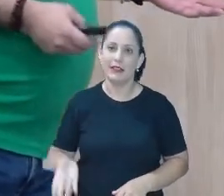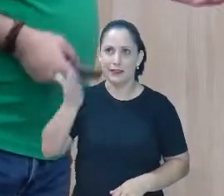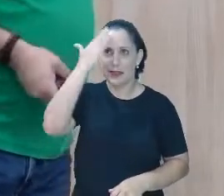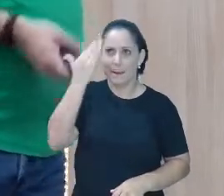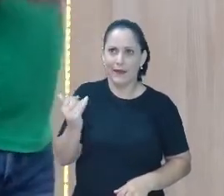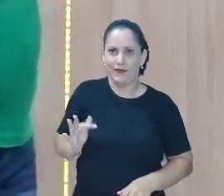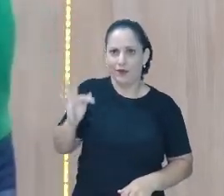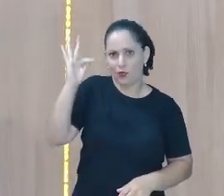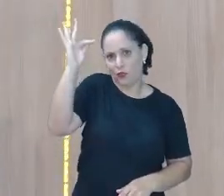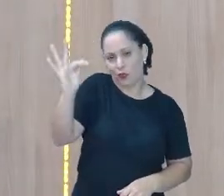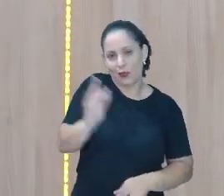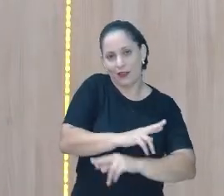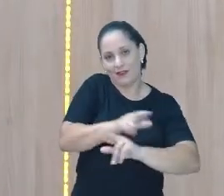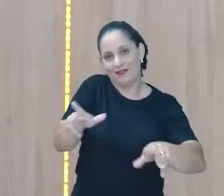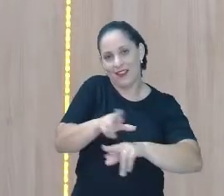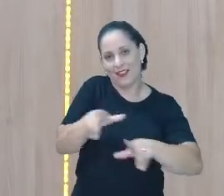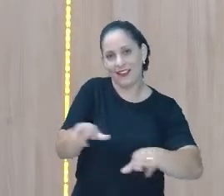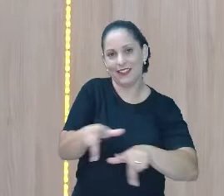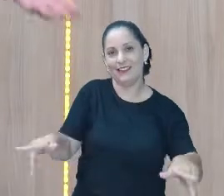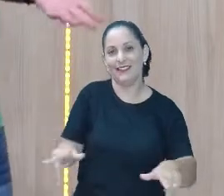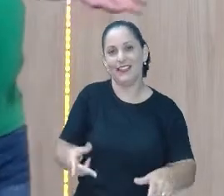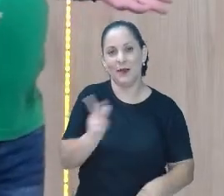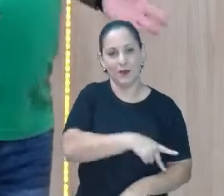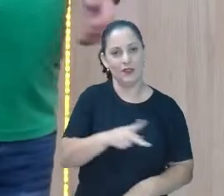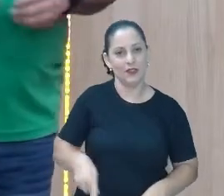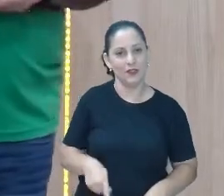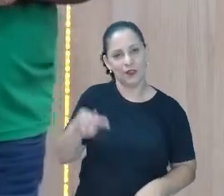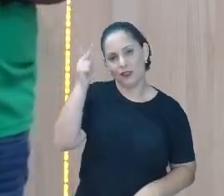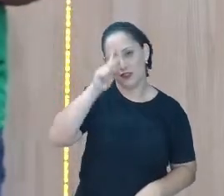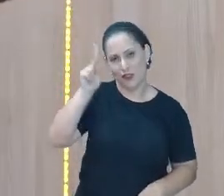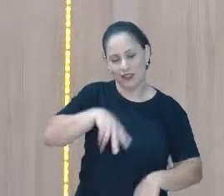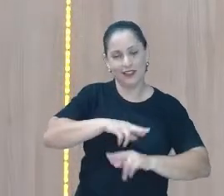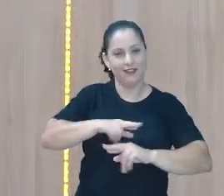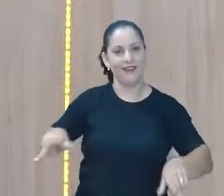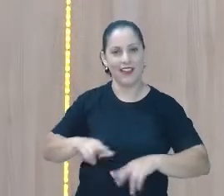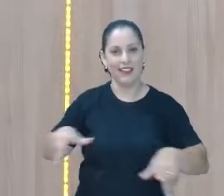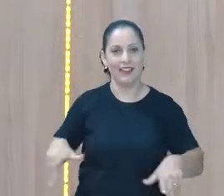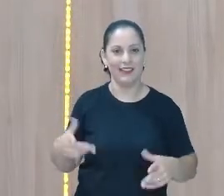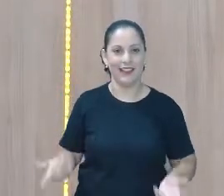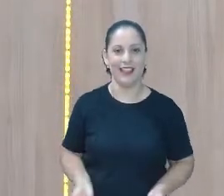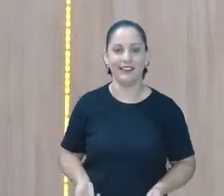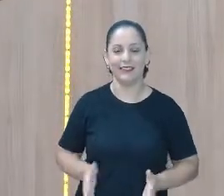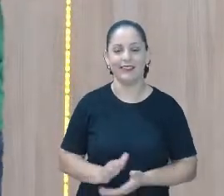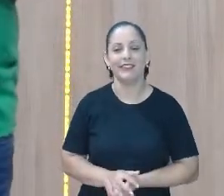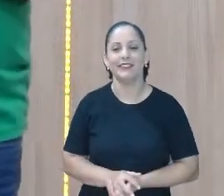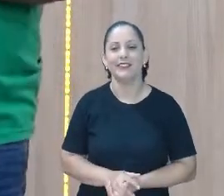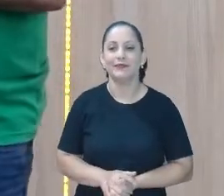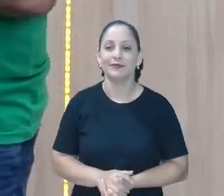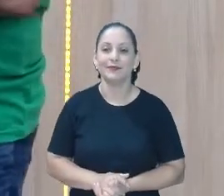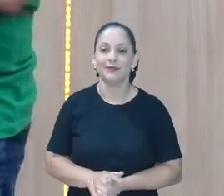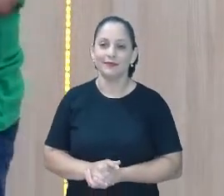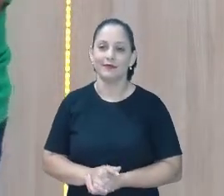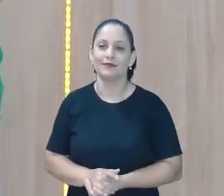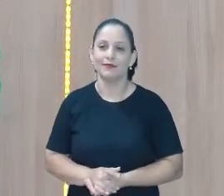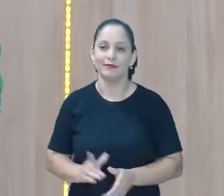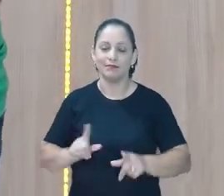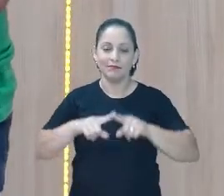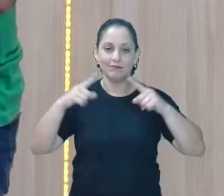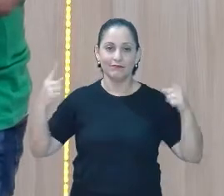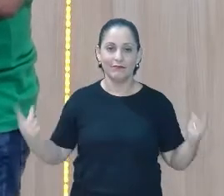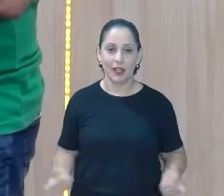né? A gente seria outra coisa, mas não professor de história, talvez, né, um vidente, alguma coisa assim. Mas, nesse